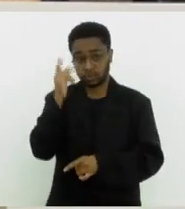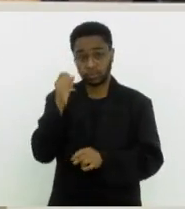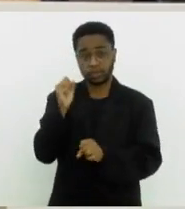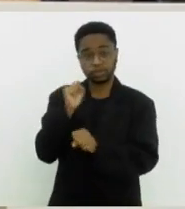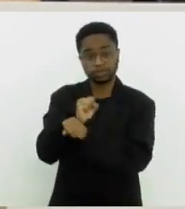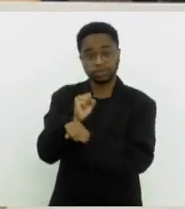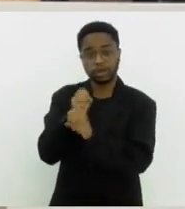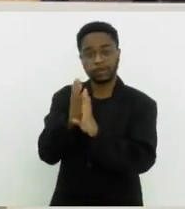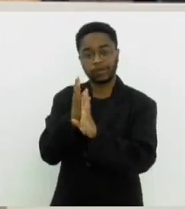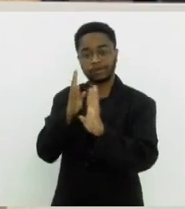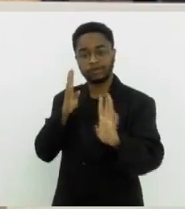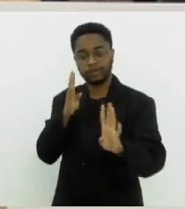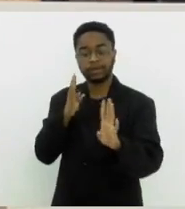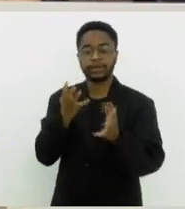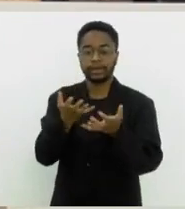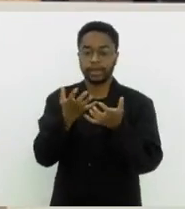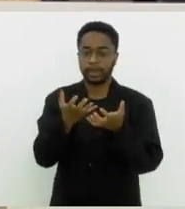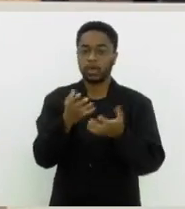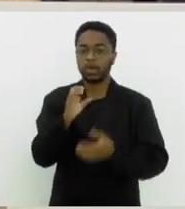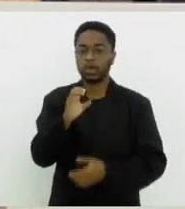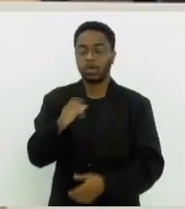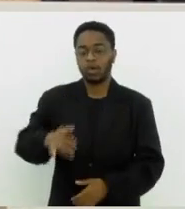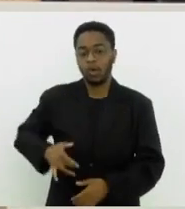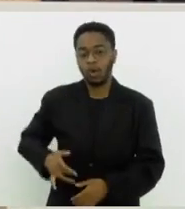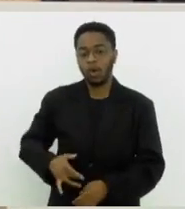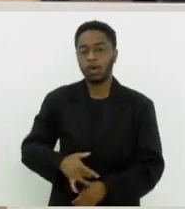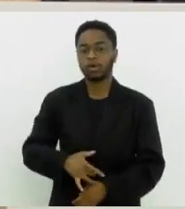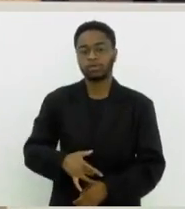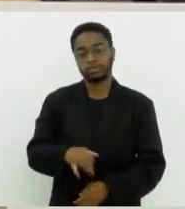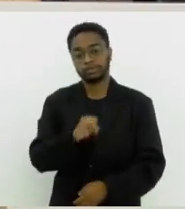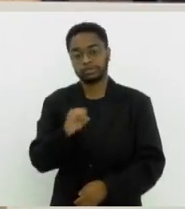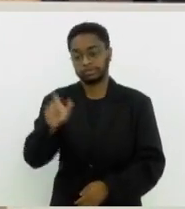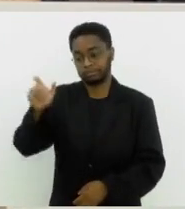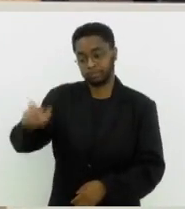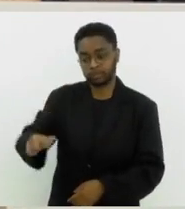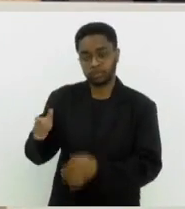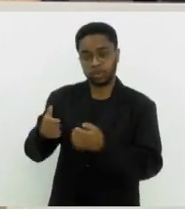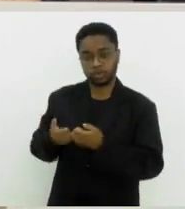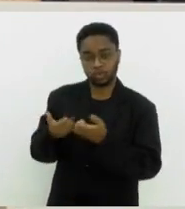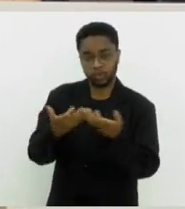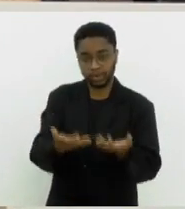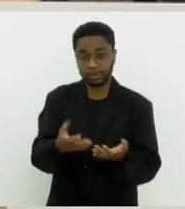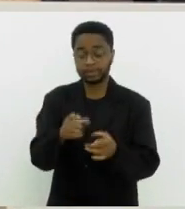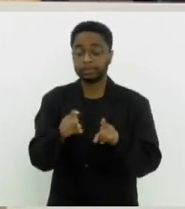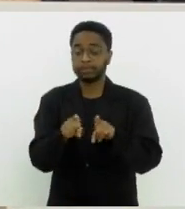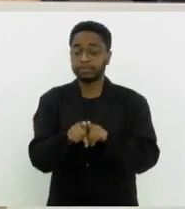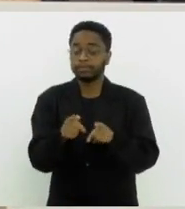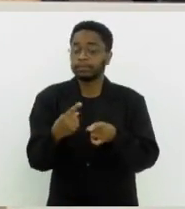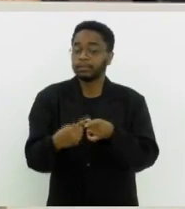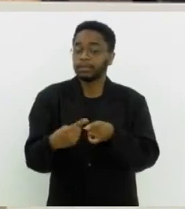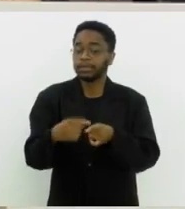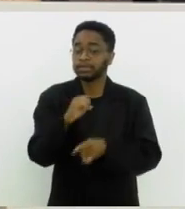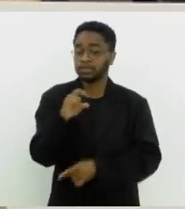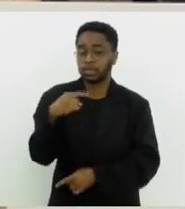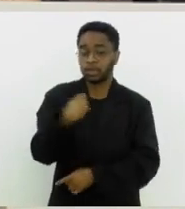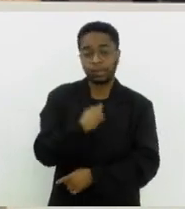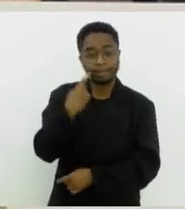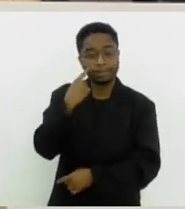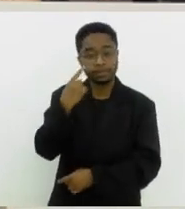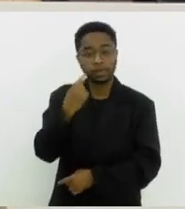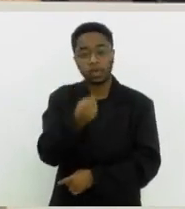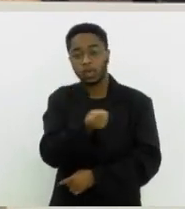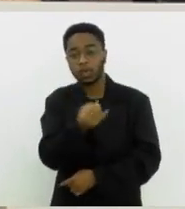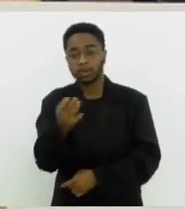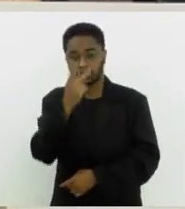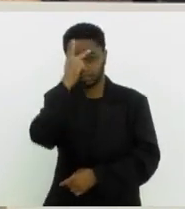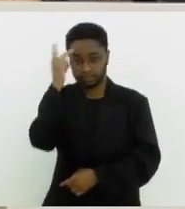ansioso por um órgão de um pretenso doador. E se nós parássemos para pensar a quantidade de